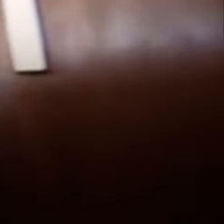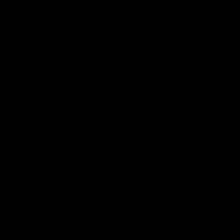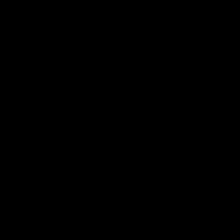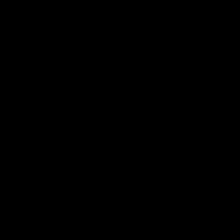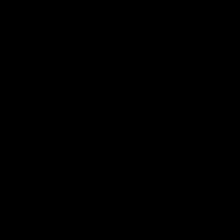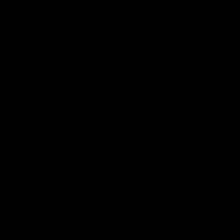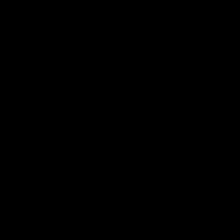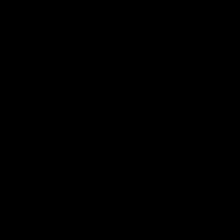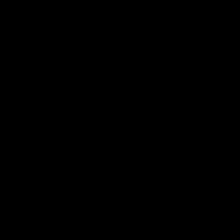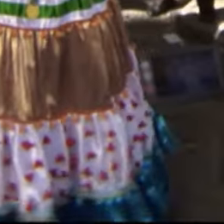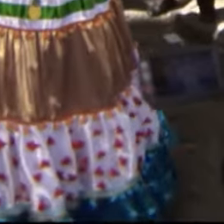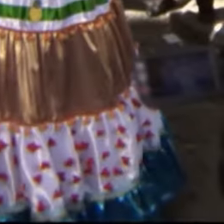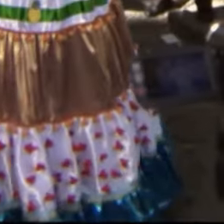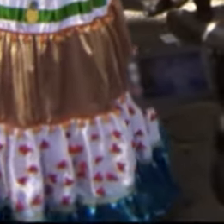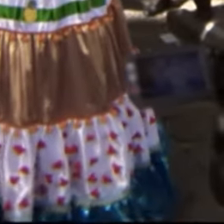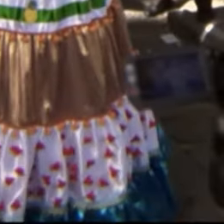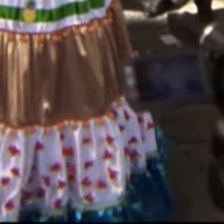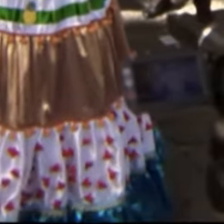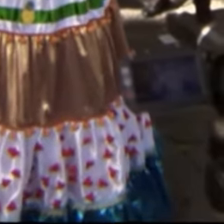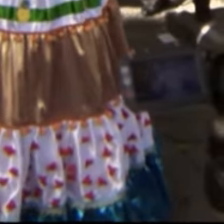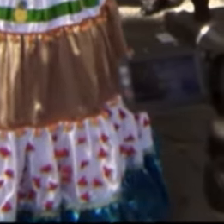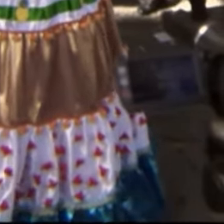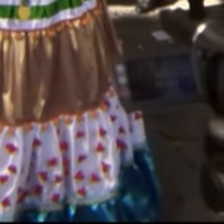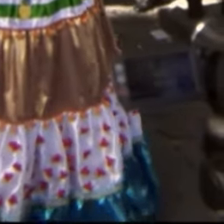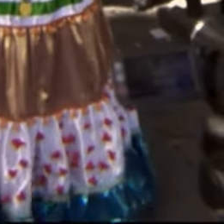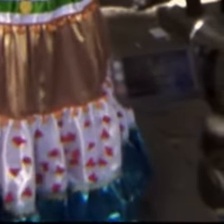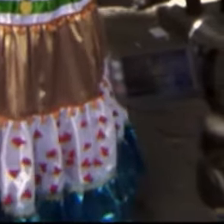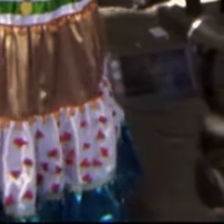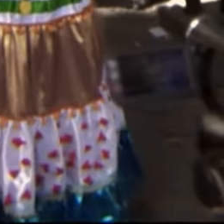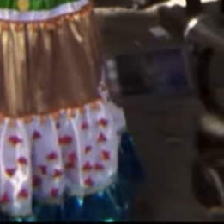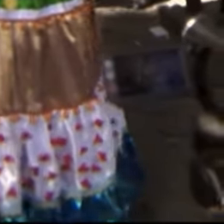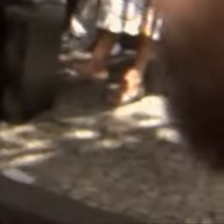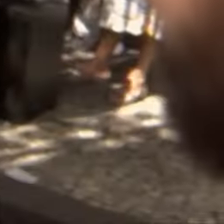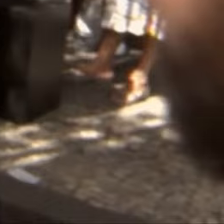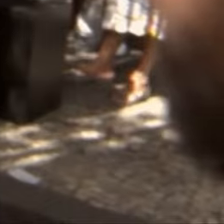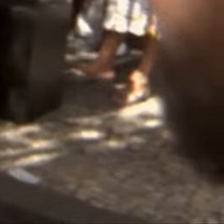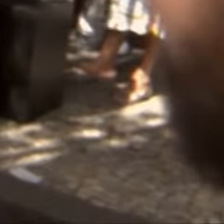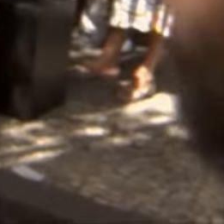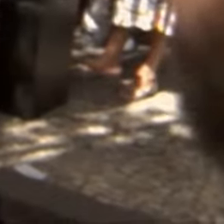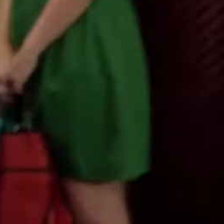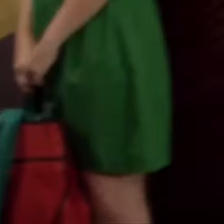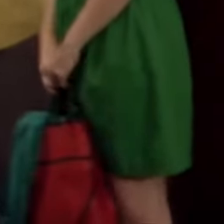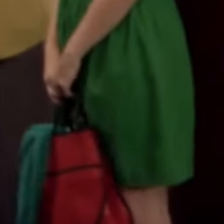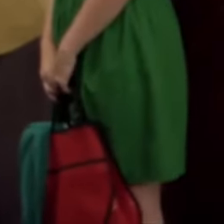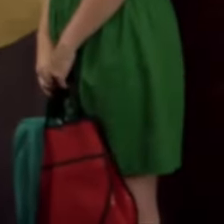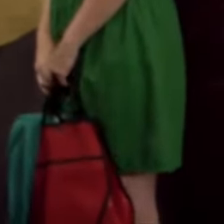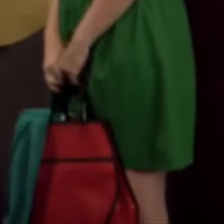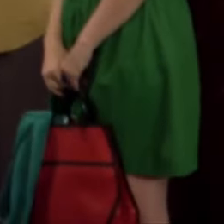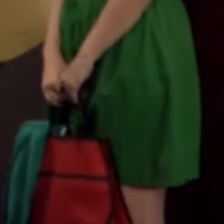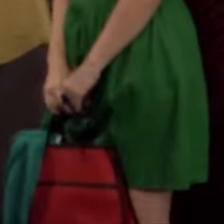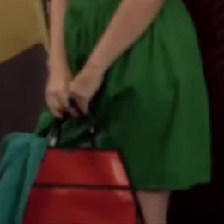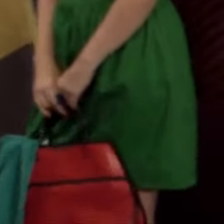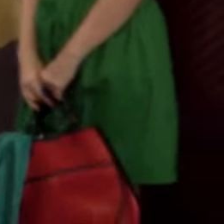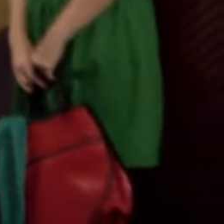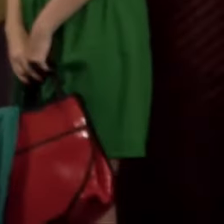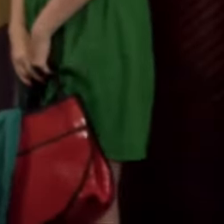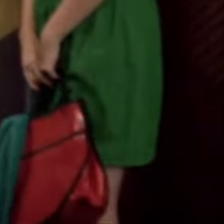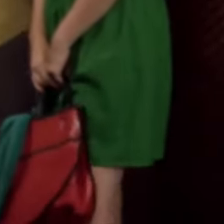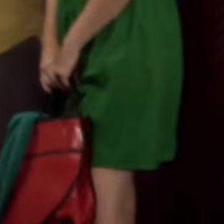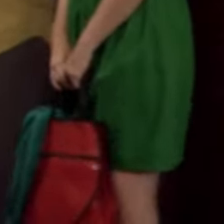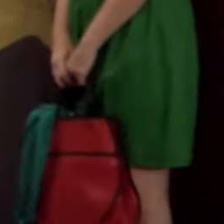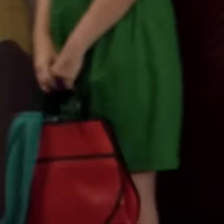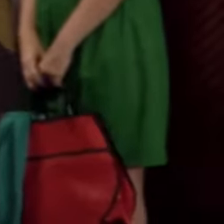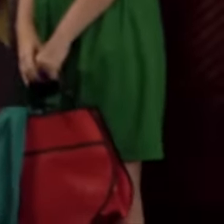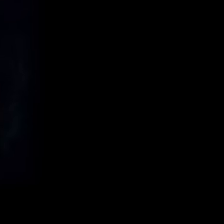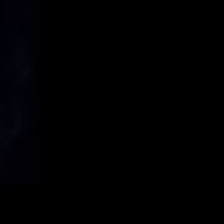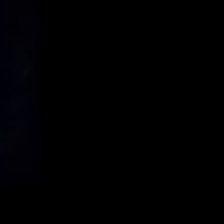A sorte está prestes a mudar para uma atriz em início de carreira. Essa menina é incrível, Bianca, é